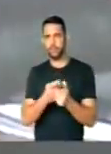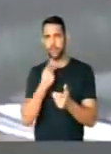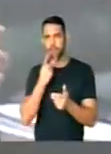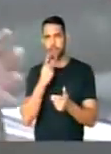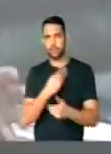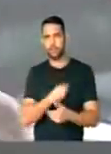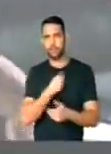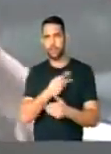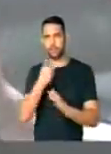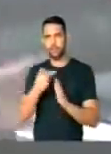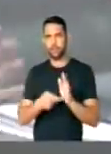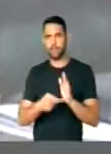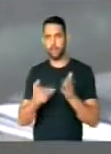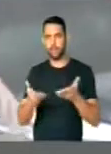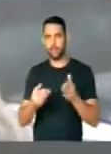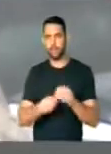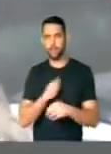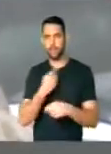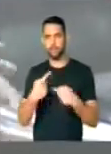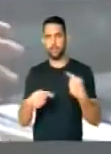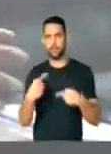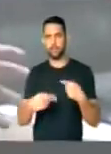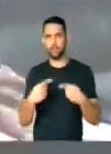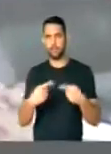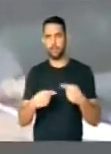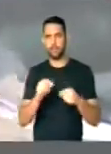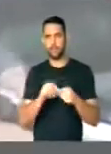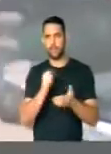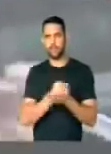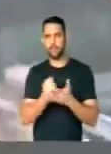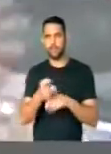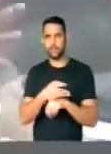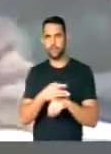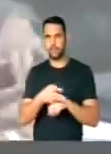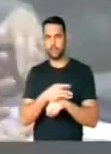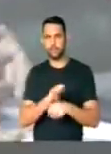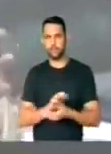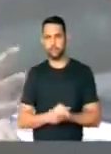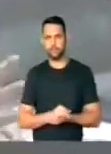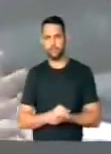a essa matéria que hoje está aqui discussão da terceirização